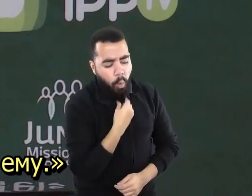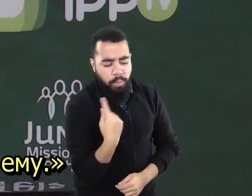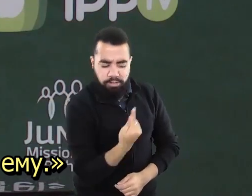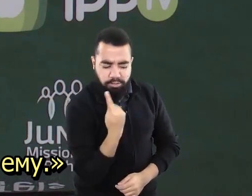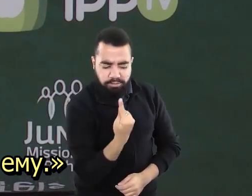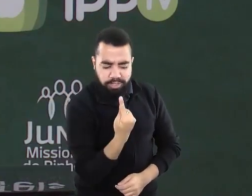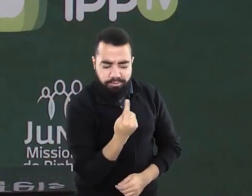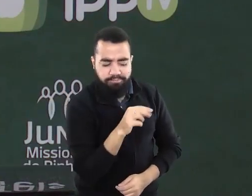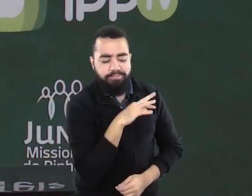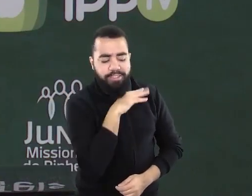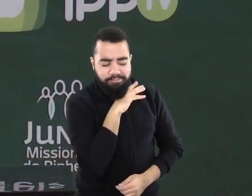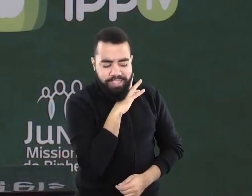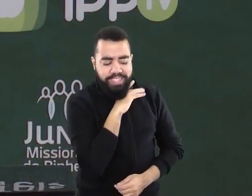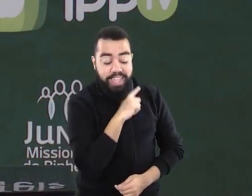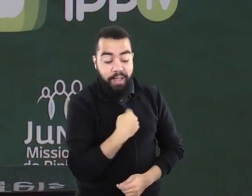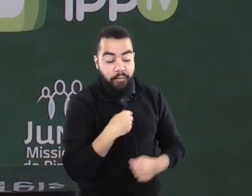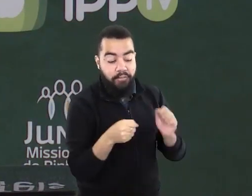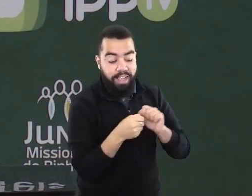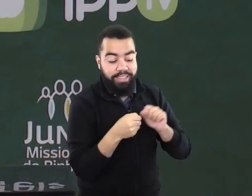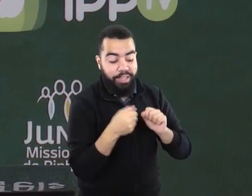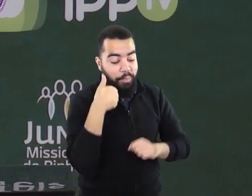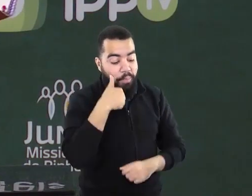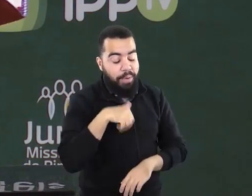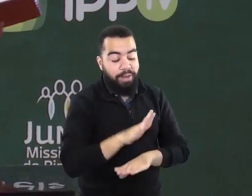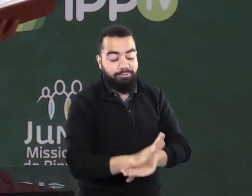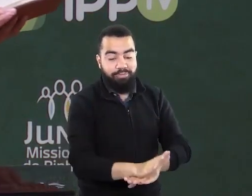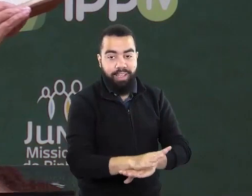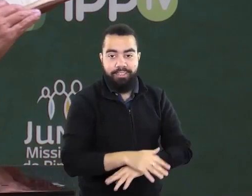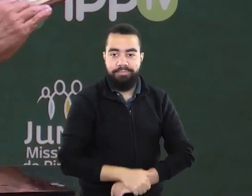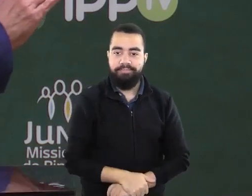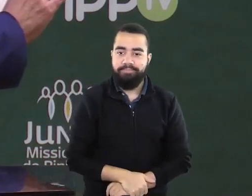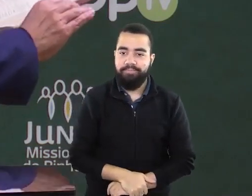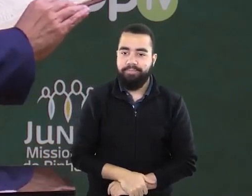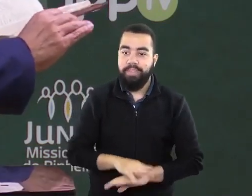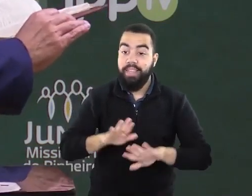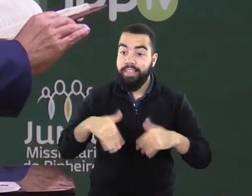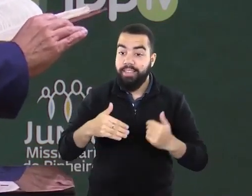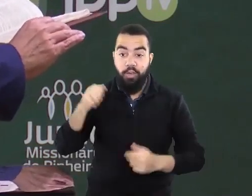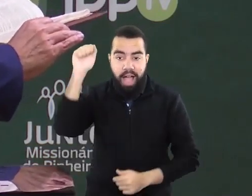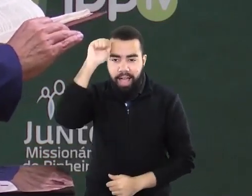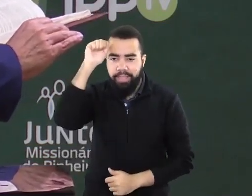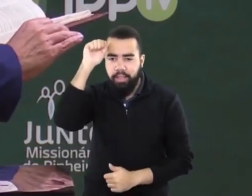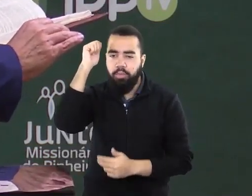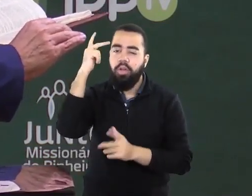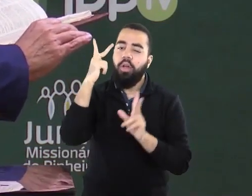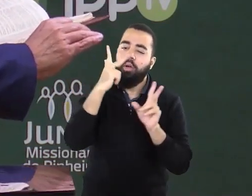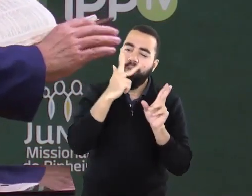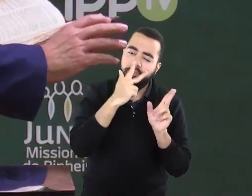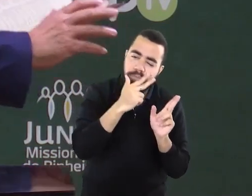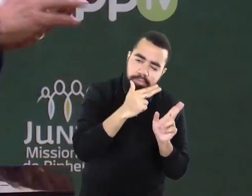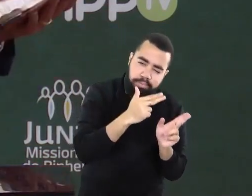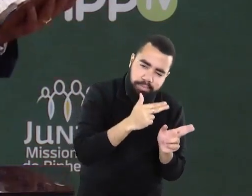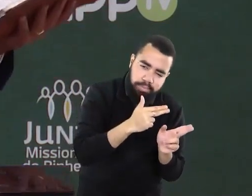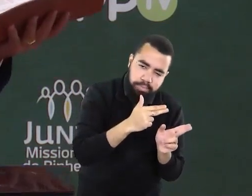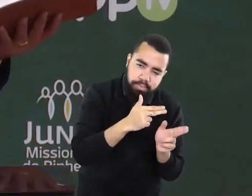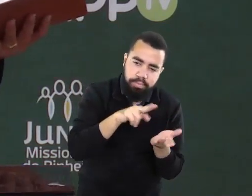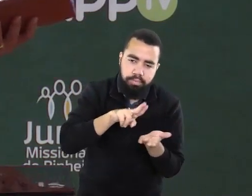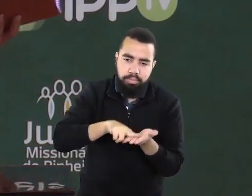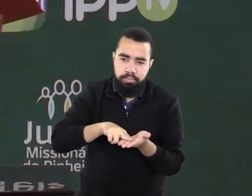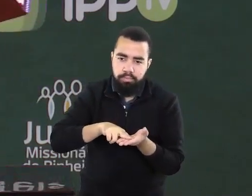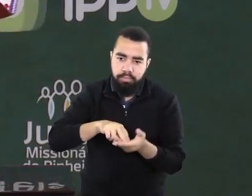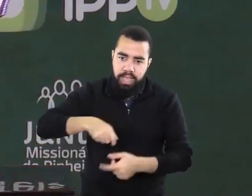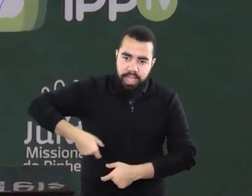idônea. E diz a Bíblia que Deus então fez o homem adormecer, tirou uma de suas